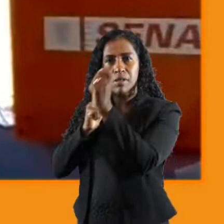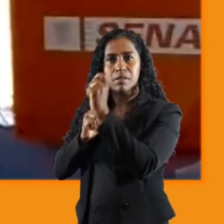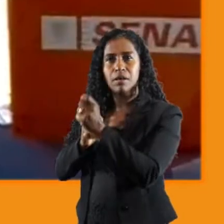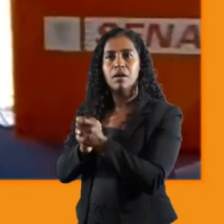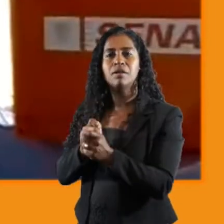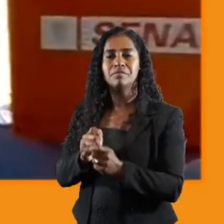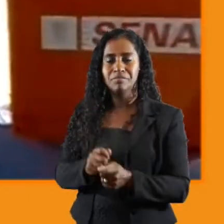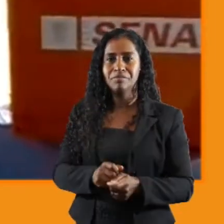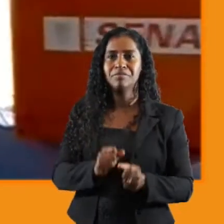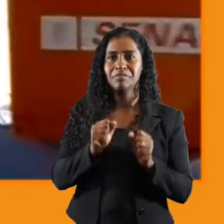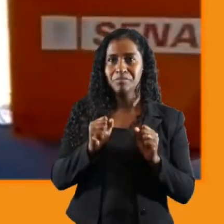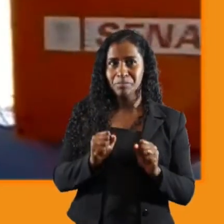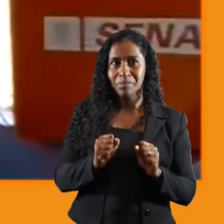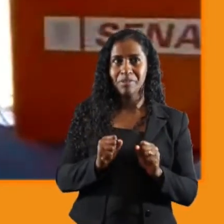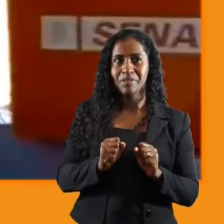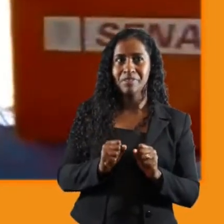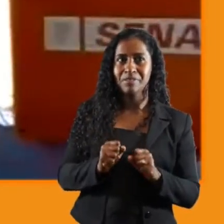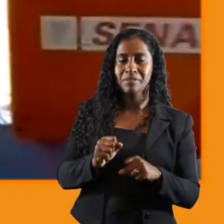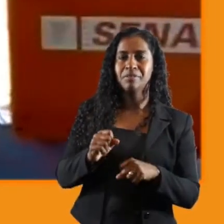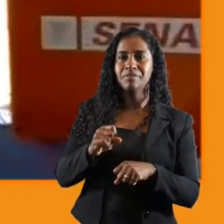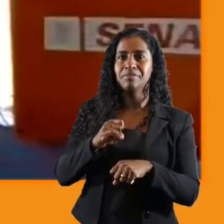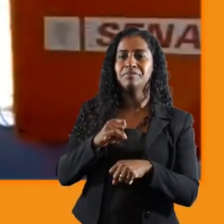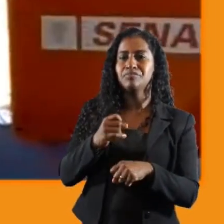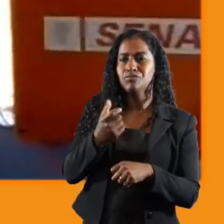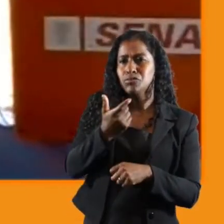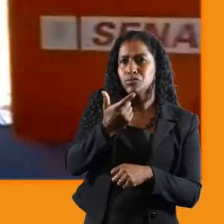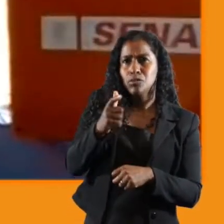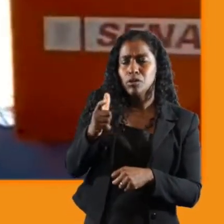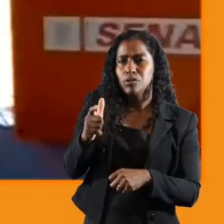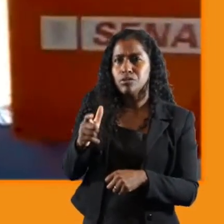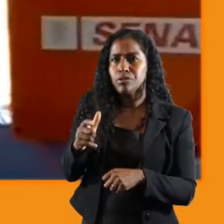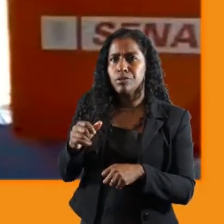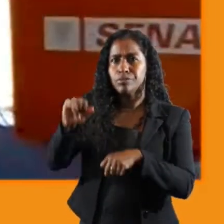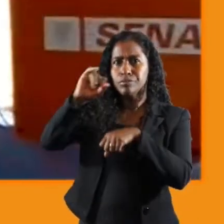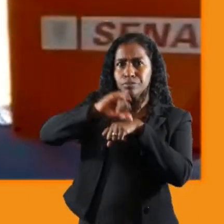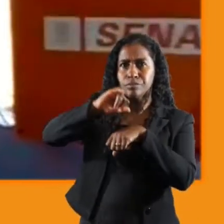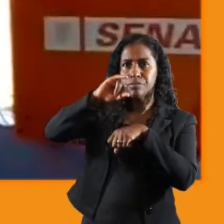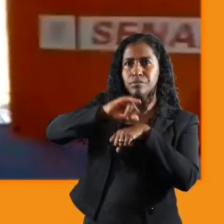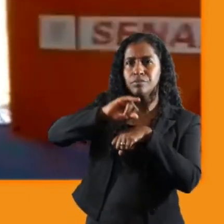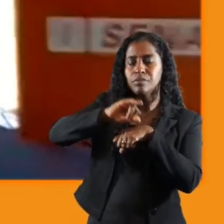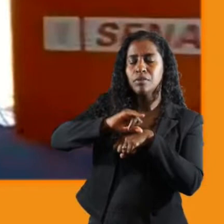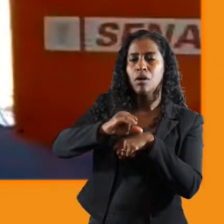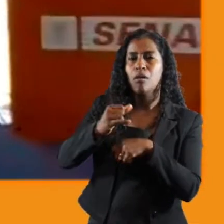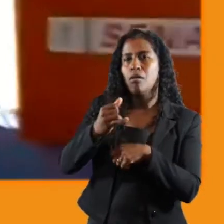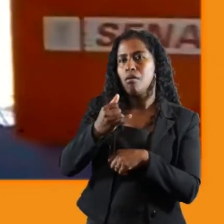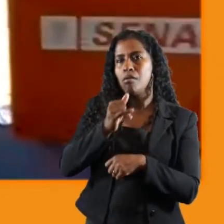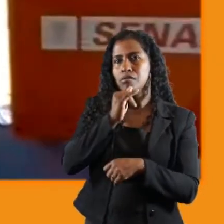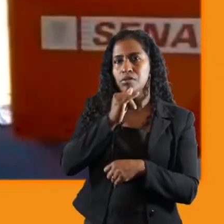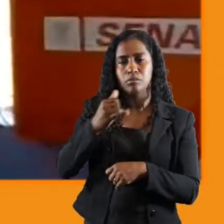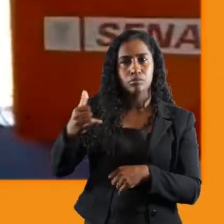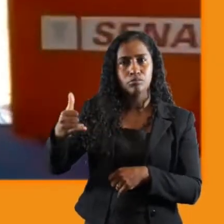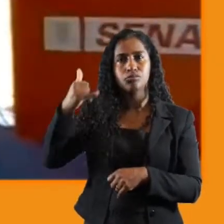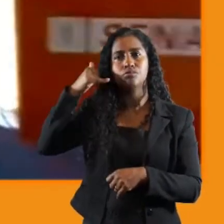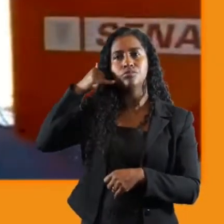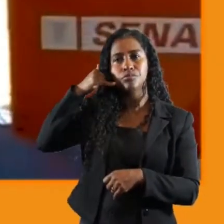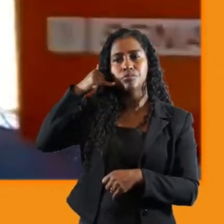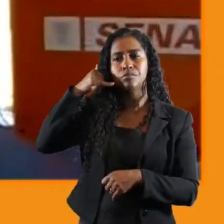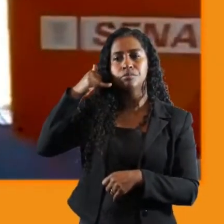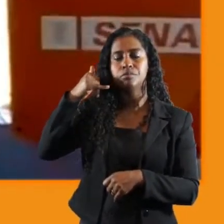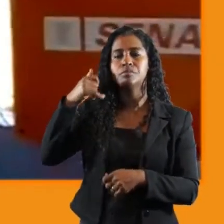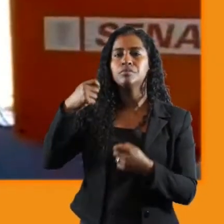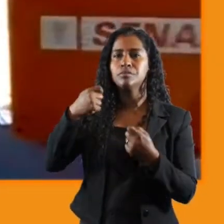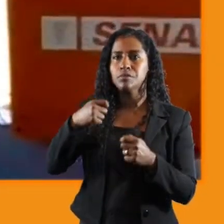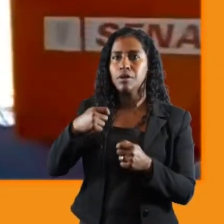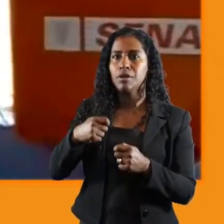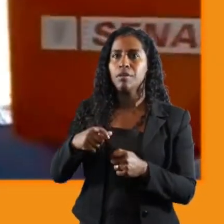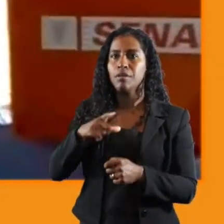avanço da tecnologia, a gente não pode ficar sem os nossos instrumentos, como ou até mesmo o celular, né? Então o carregamento, ter um certo conforto